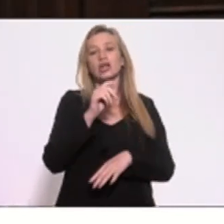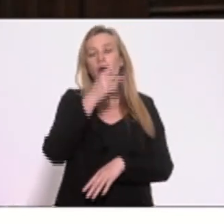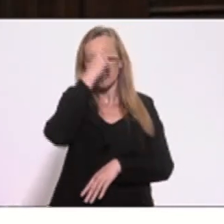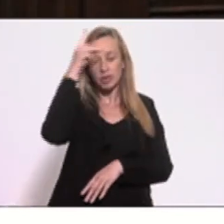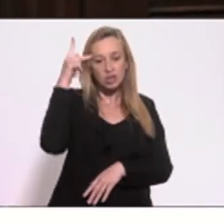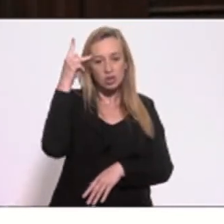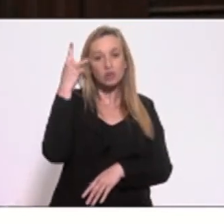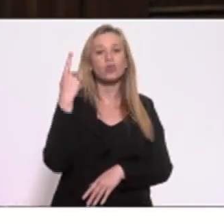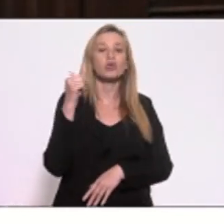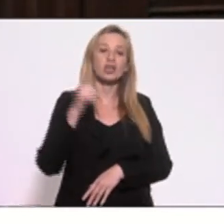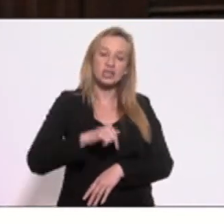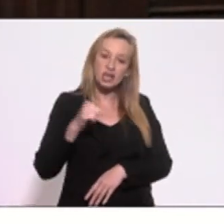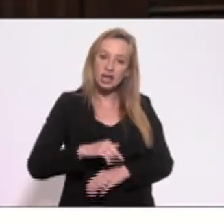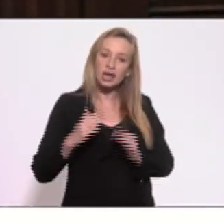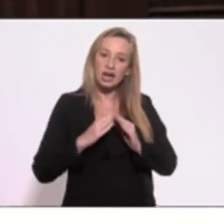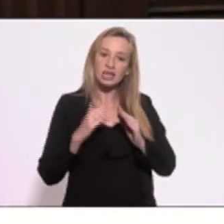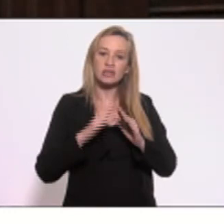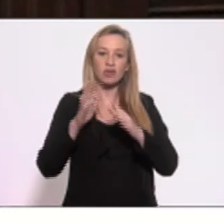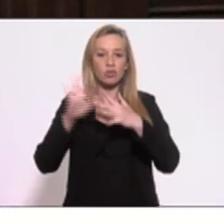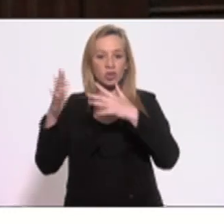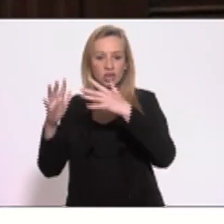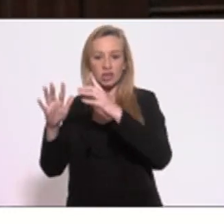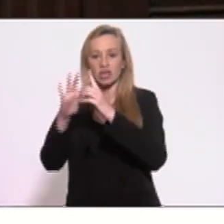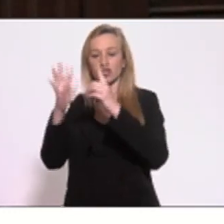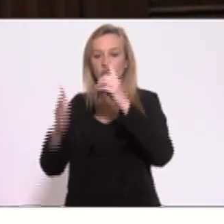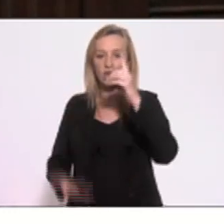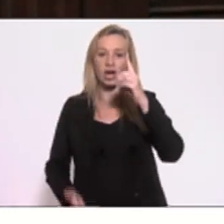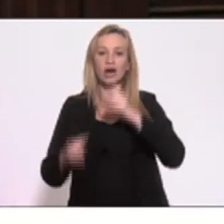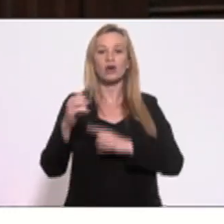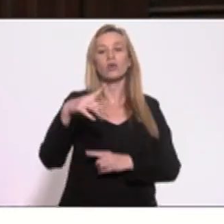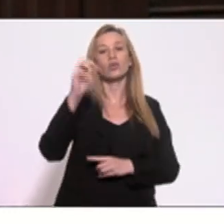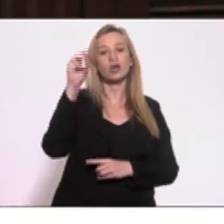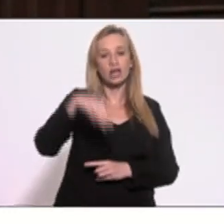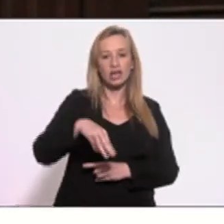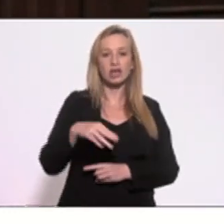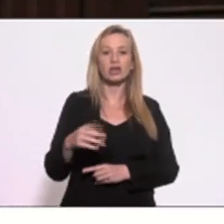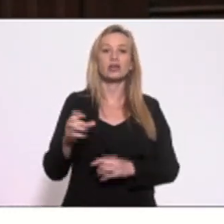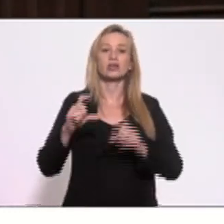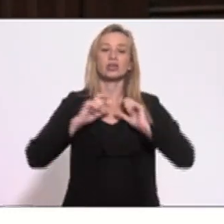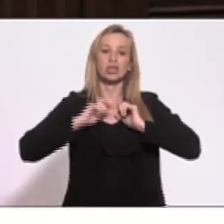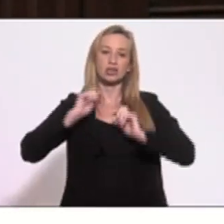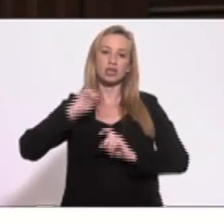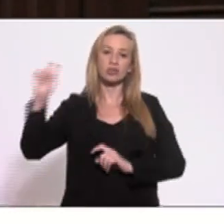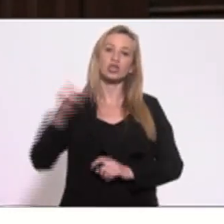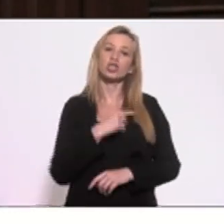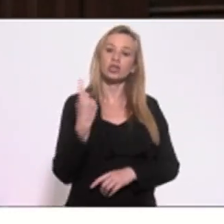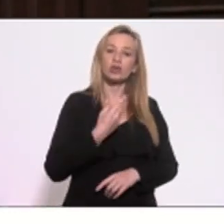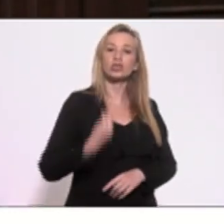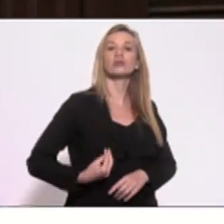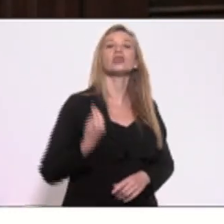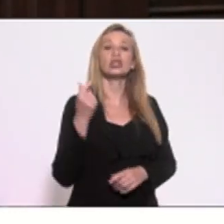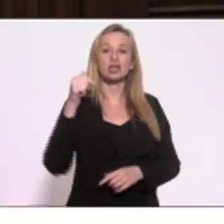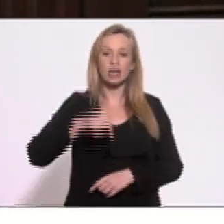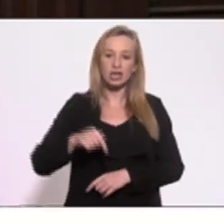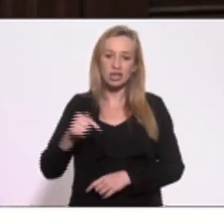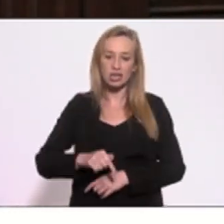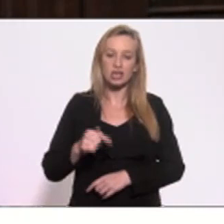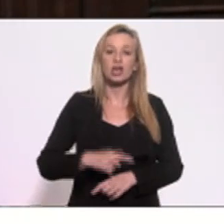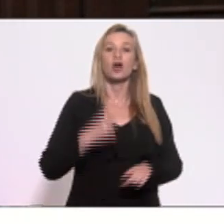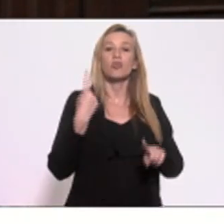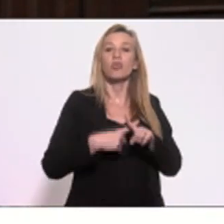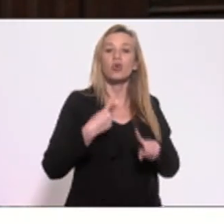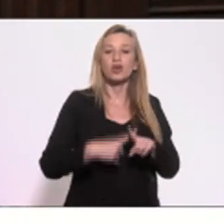pessoas, inclusive essa casa vai homenagear o Glenn com uma medalha Tiradentes e nós estaremos nessa homenagem